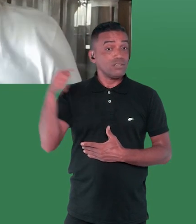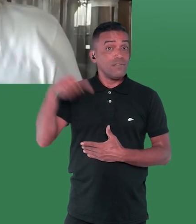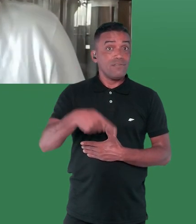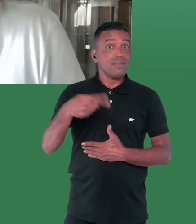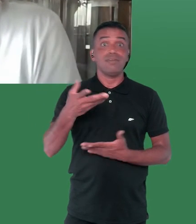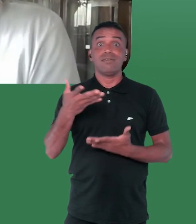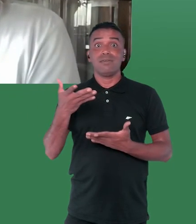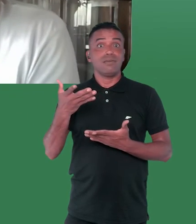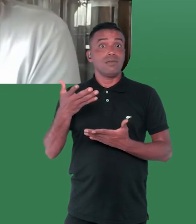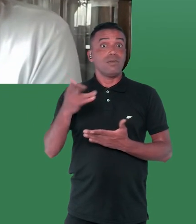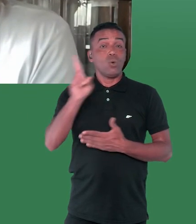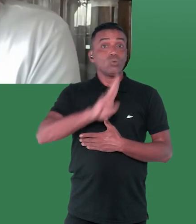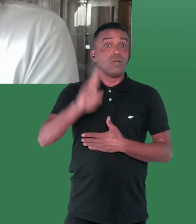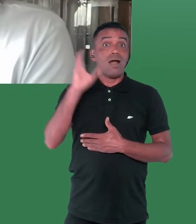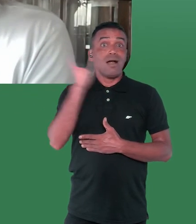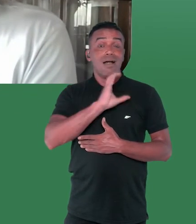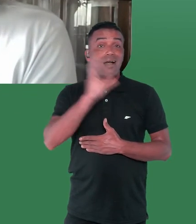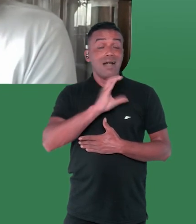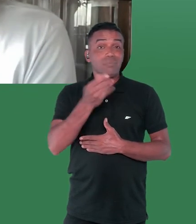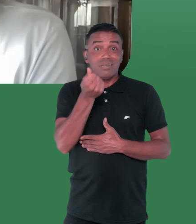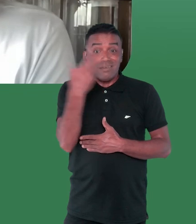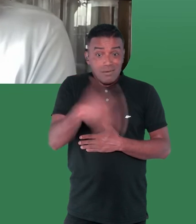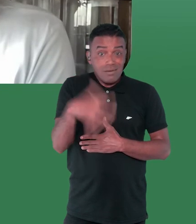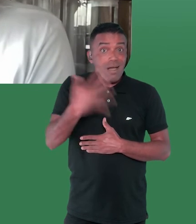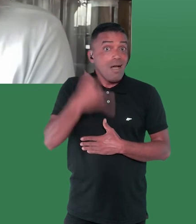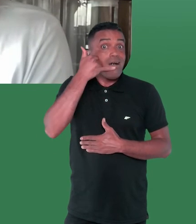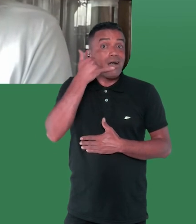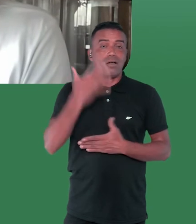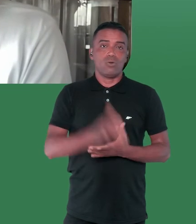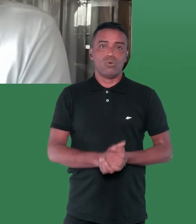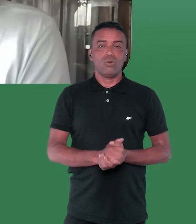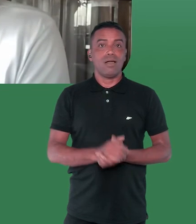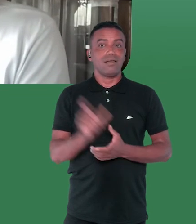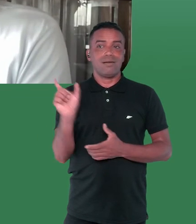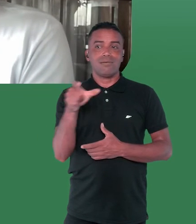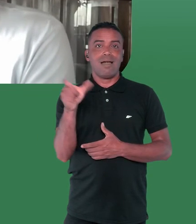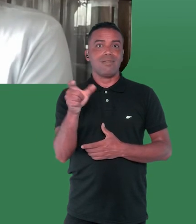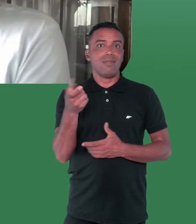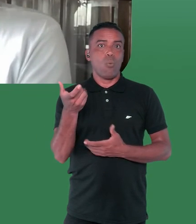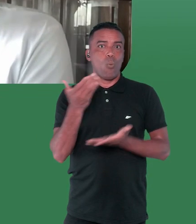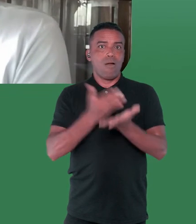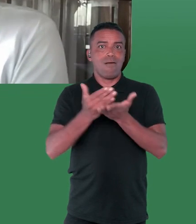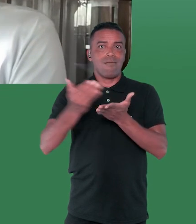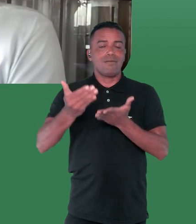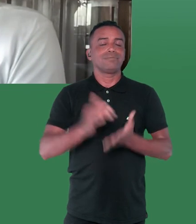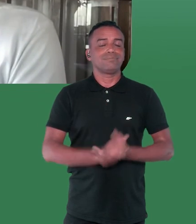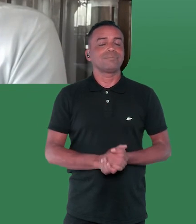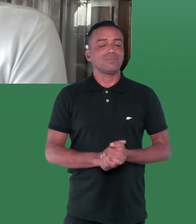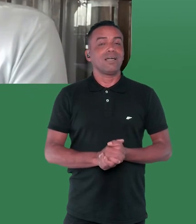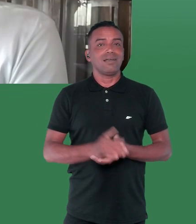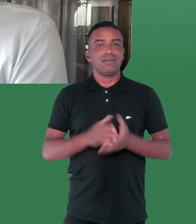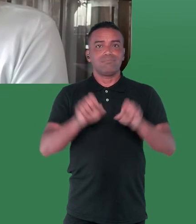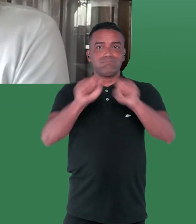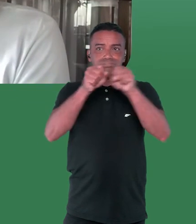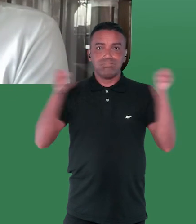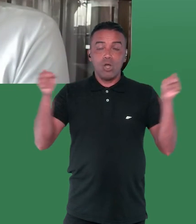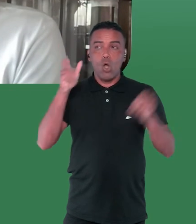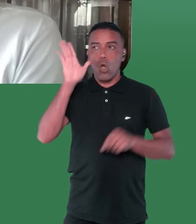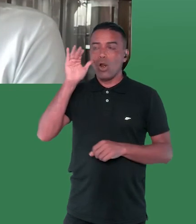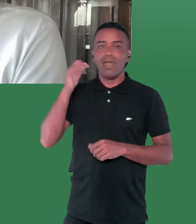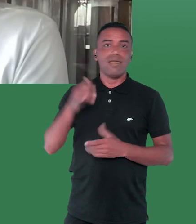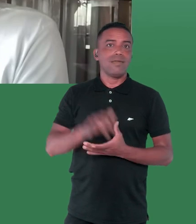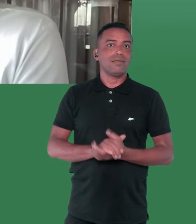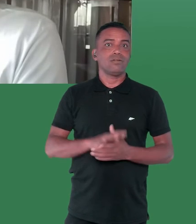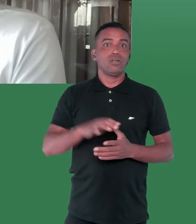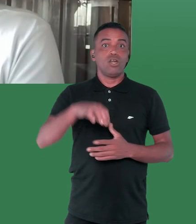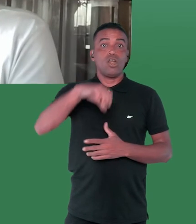né? Falou para você vir fazendo, usando isso aí, mas usar rápido, isso aí custa uma fortuna. Que eu tinha passado meu cartão. Aí, quando eu saí de trás do